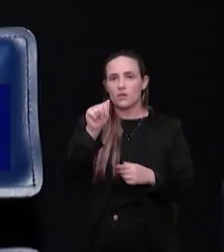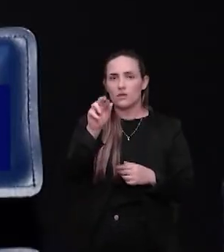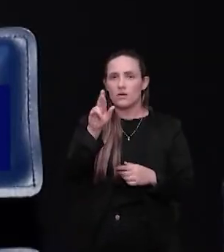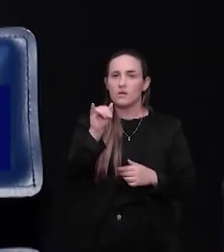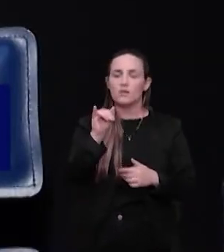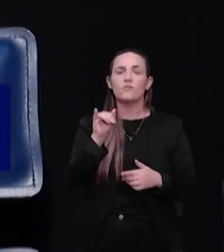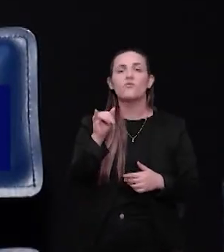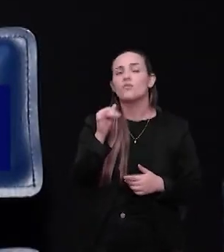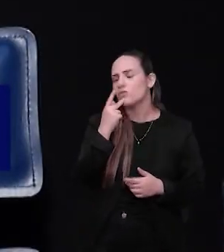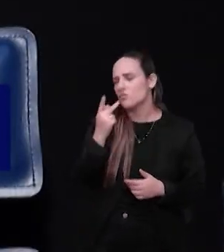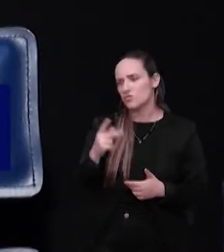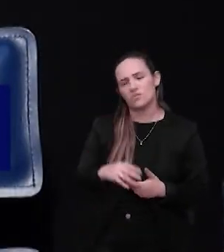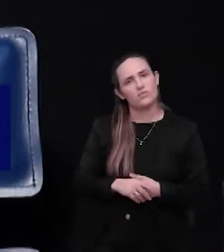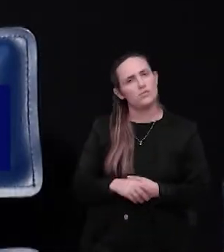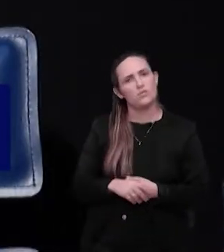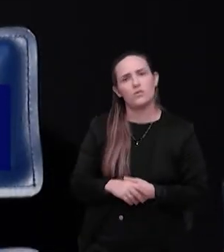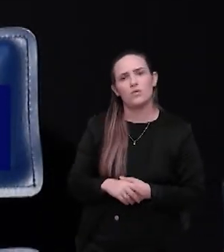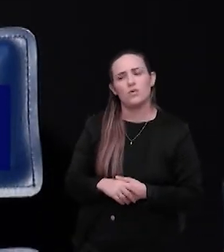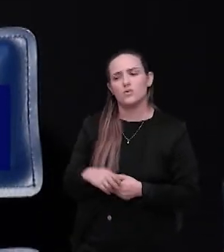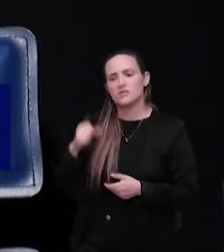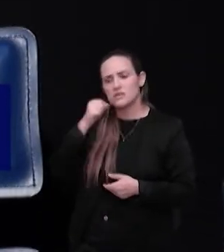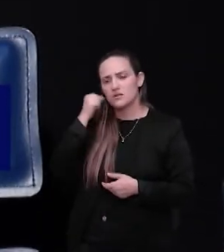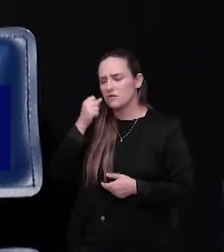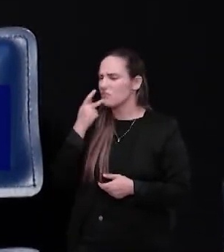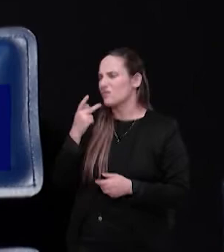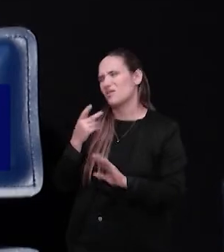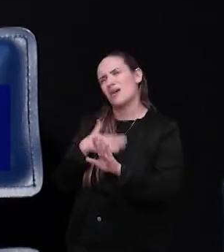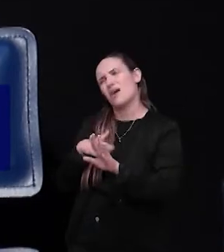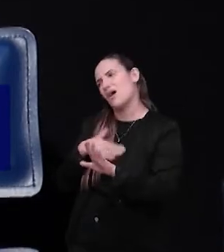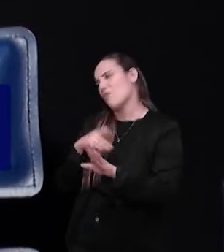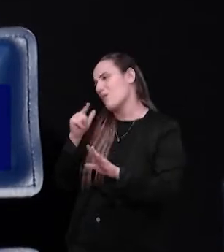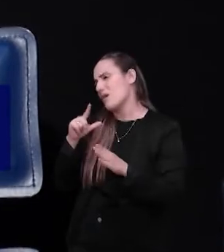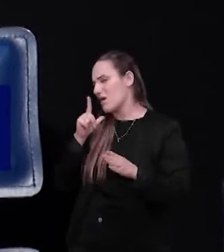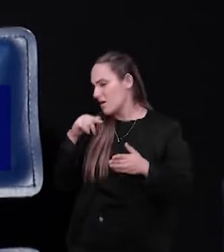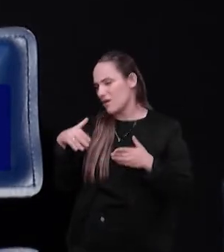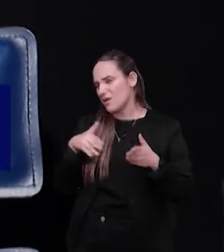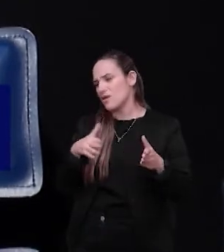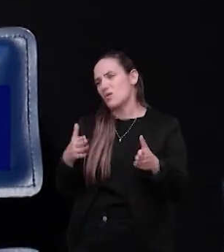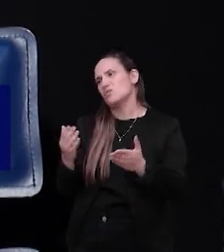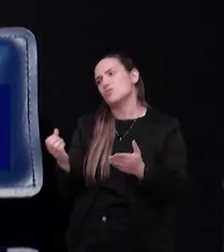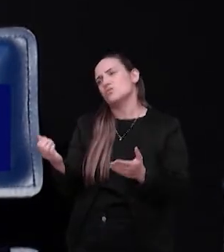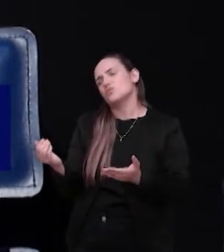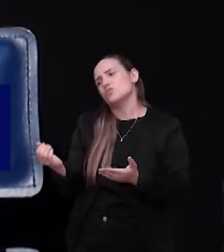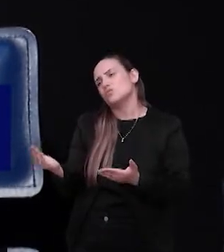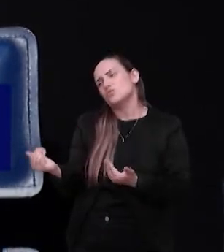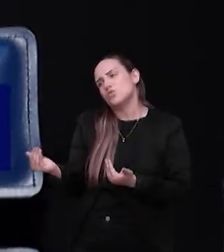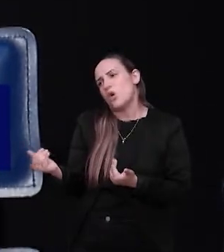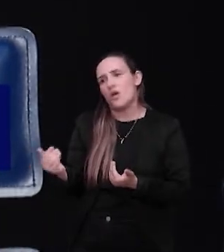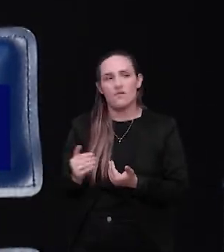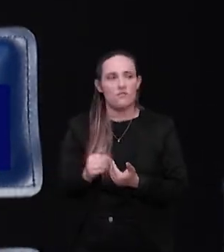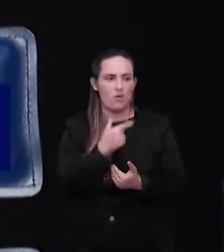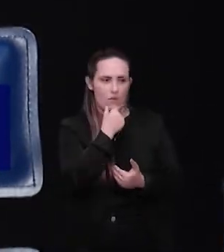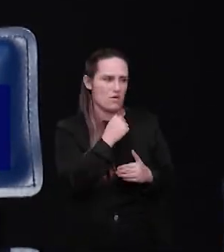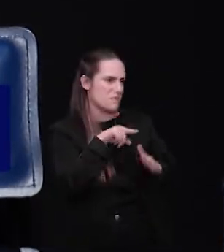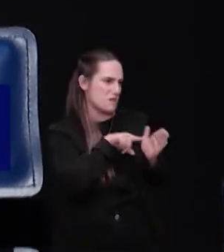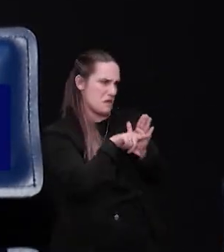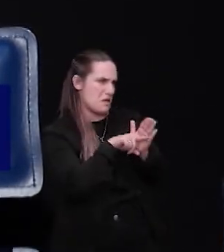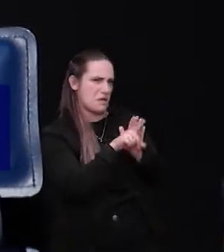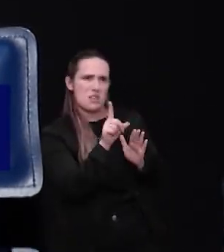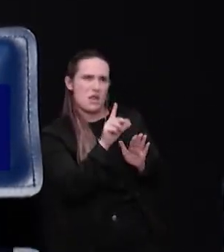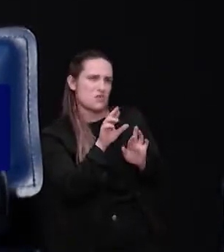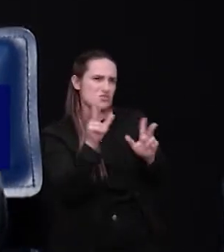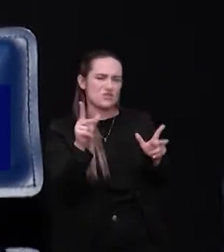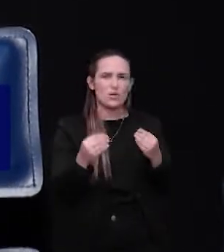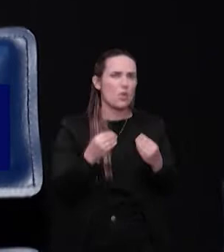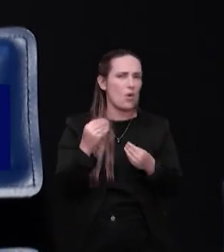seu Lúdio Coelho, do senador na época, falou, não, ele relativizava um pouco, falava, é um rio jovem, está procurando o seu leito, e o pesquisador falava que não,